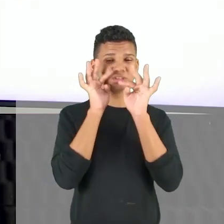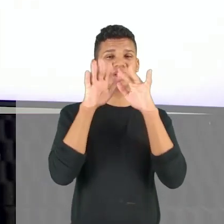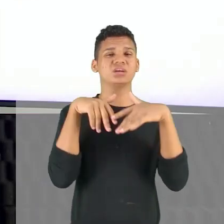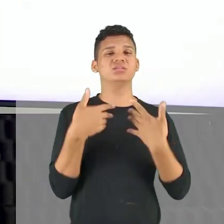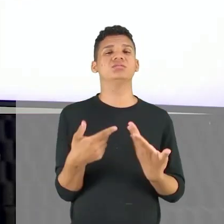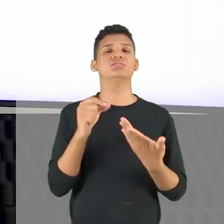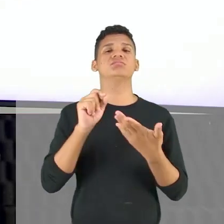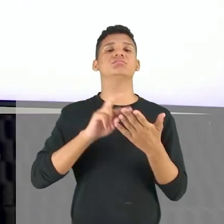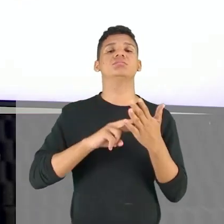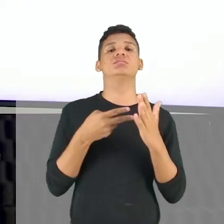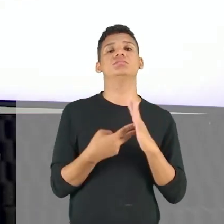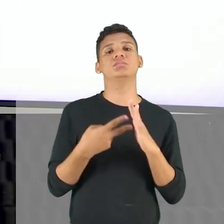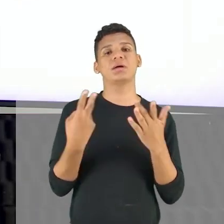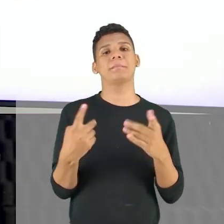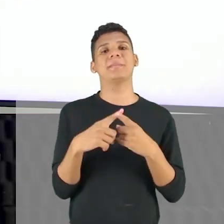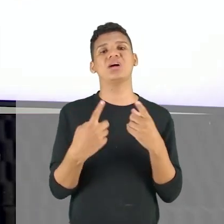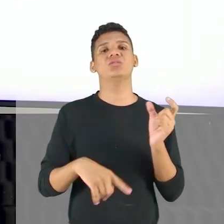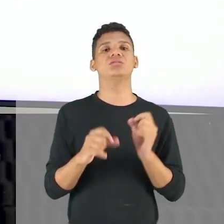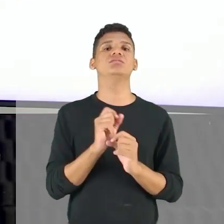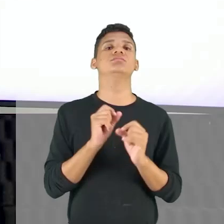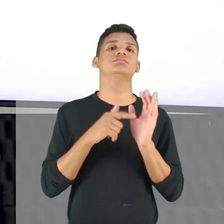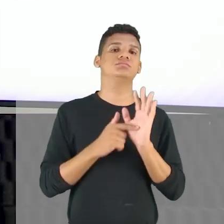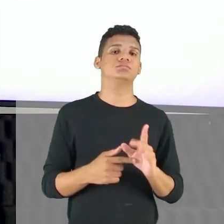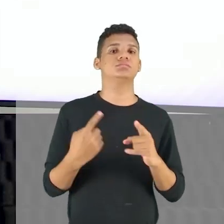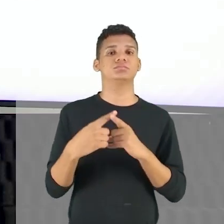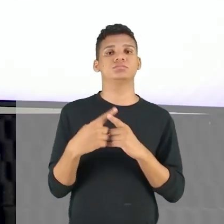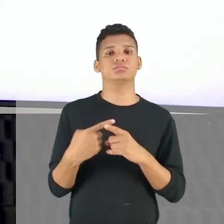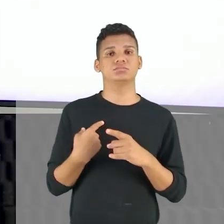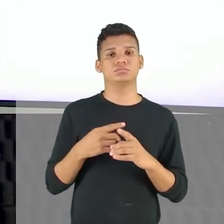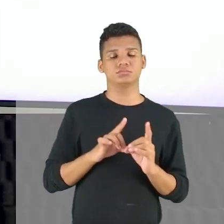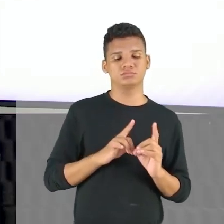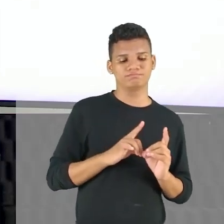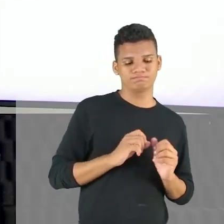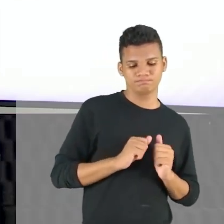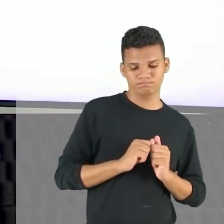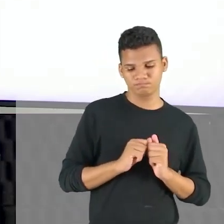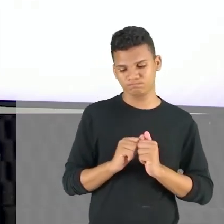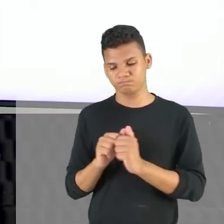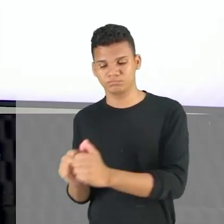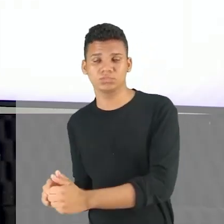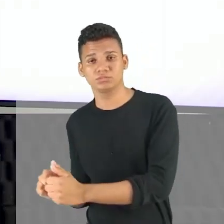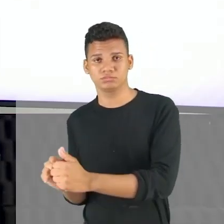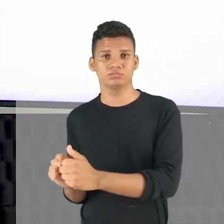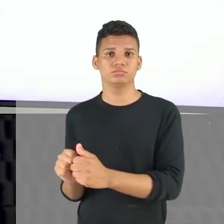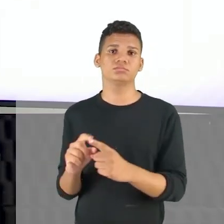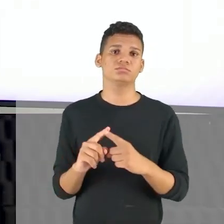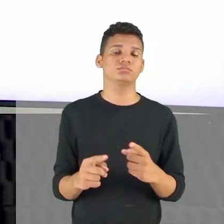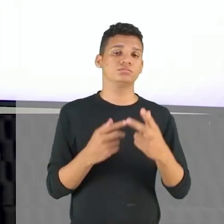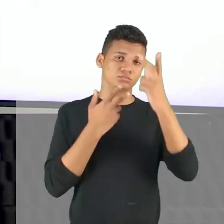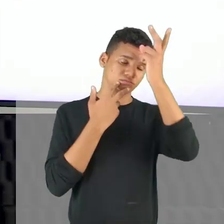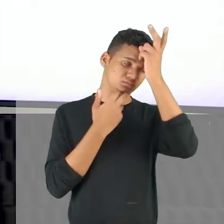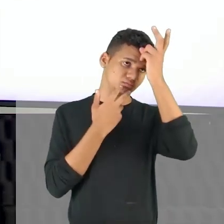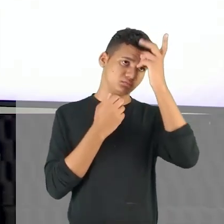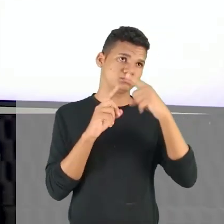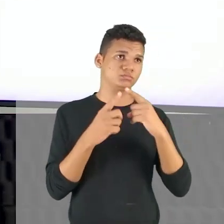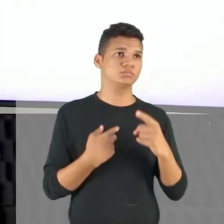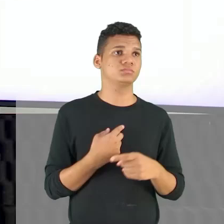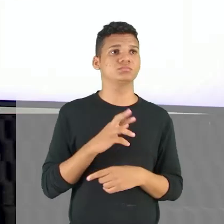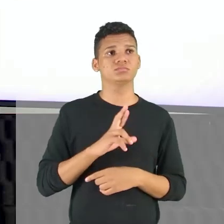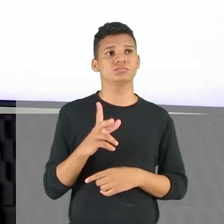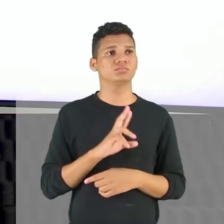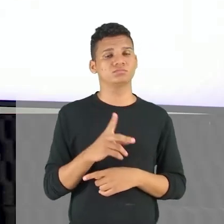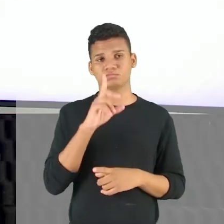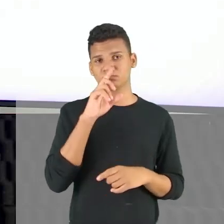que esse asno, o que representou ali quando ele saiu, as atitudes dele? Obviamente que a gente tem aqui, não é um remorso, não é